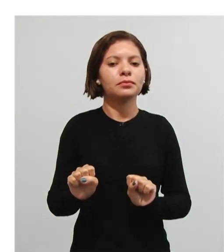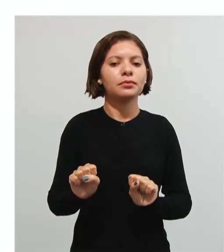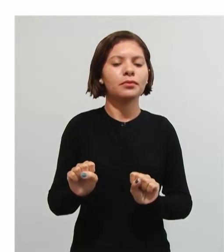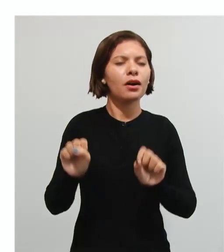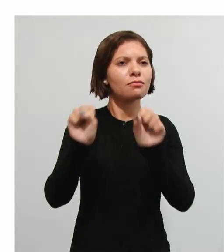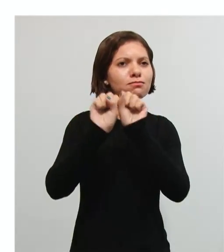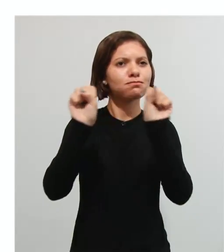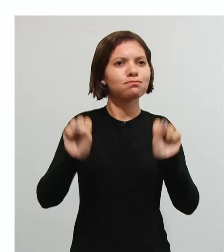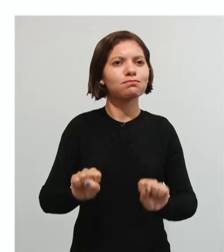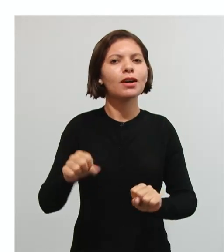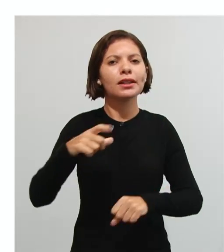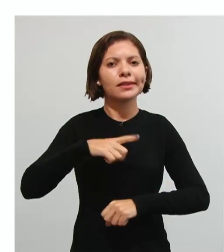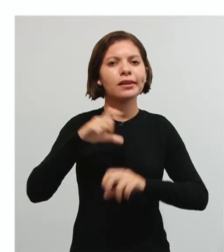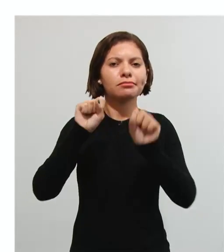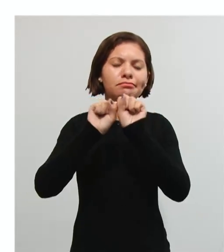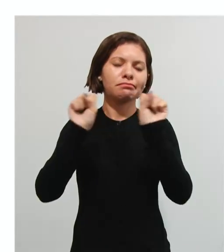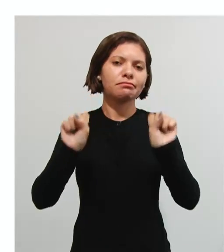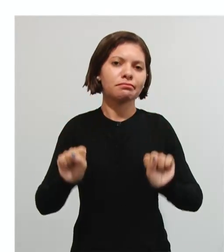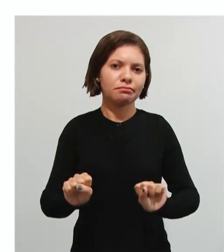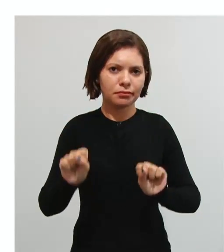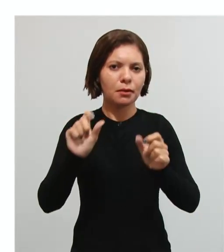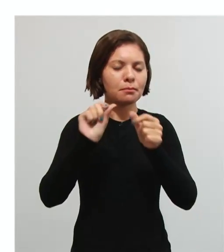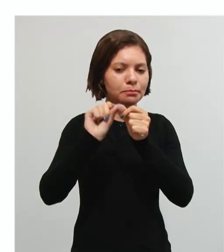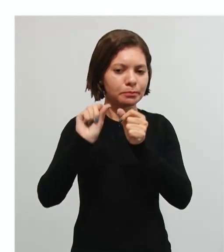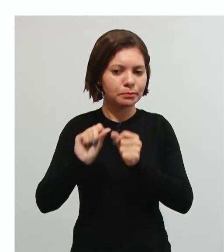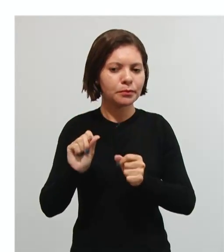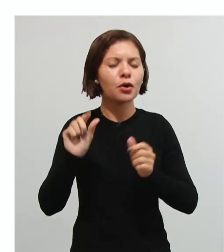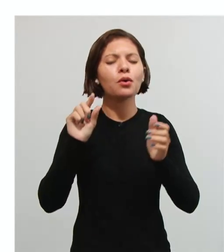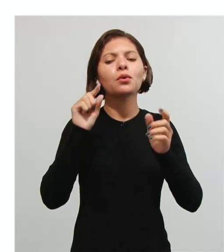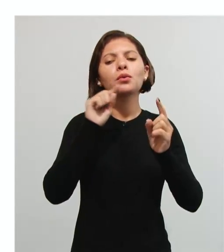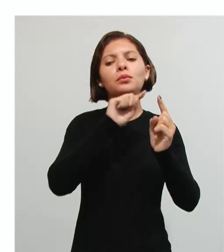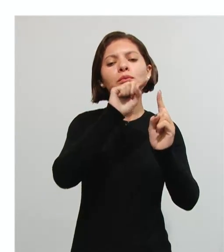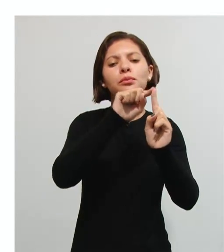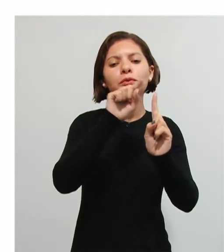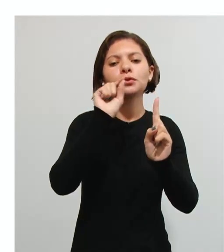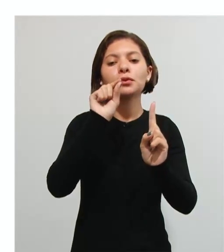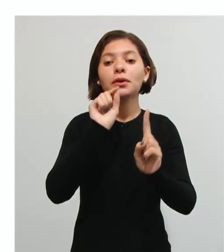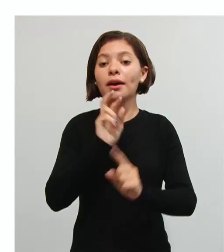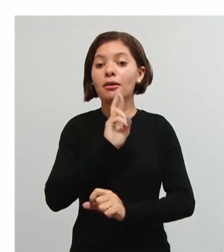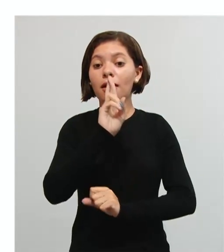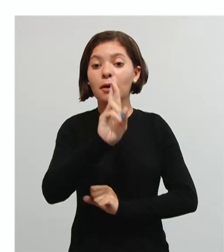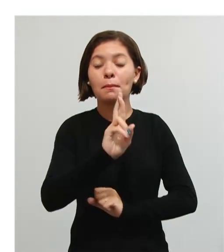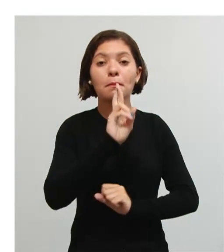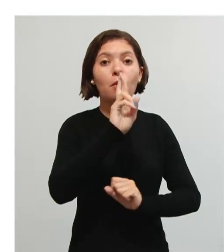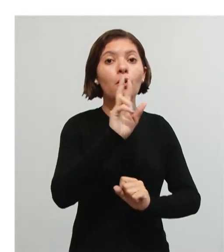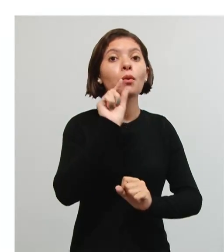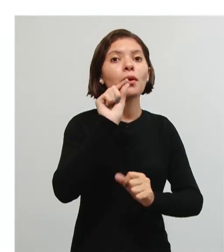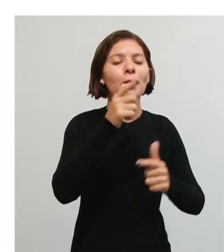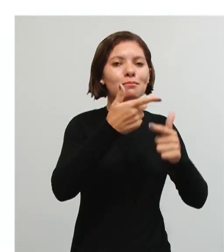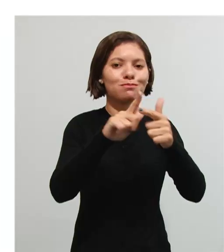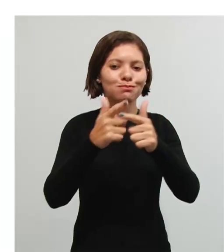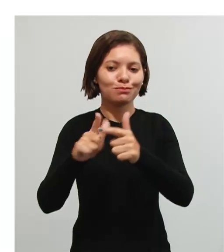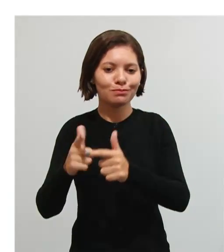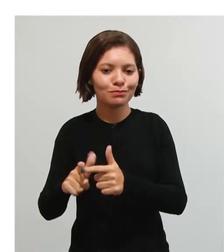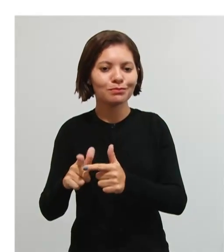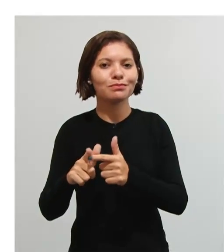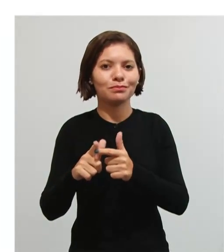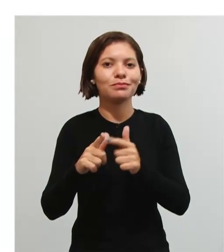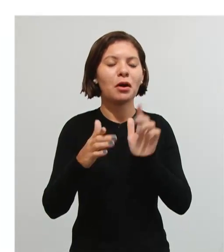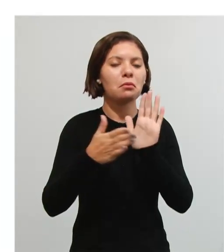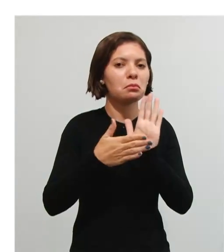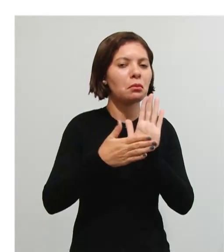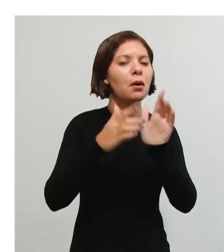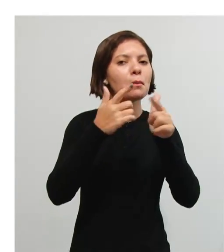você tem um sistema para fazer isso, né? Que tem como objetivo fornecer respostas aos problemas que são